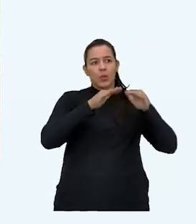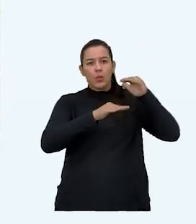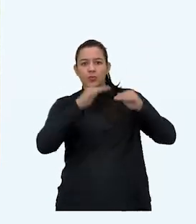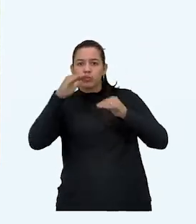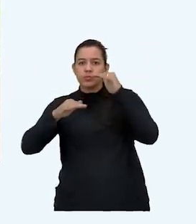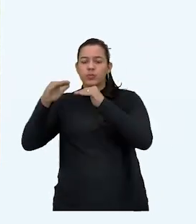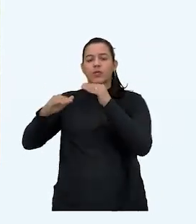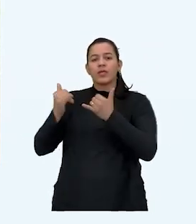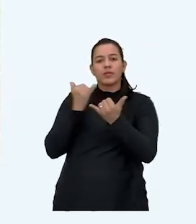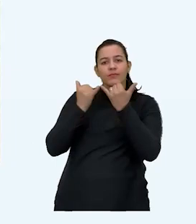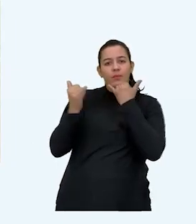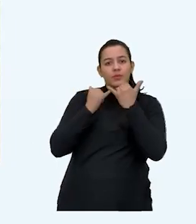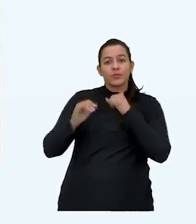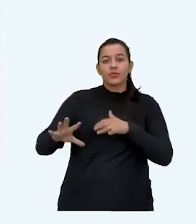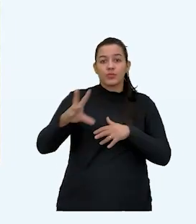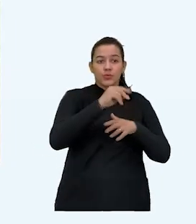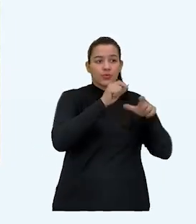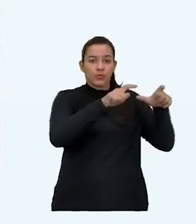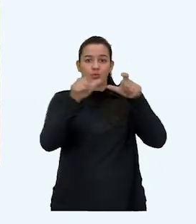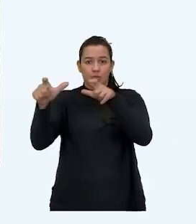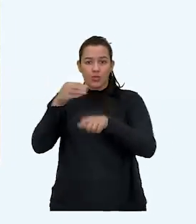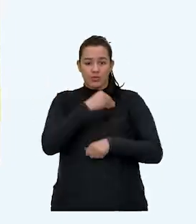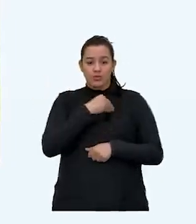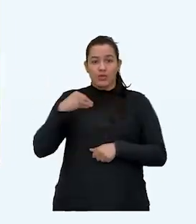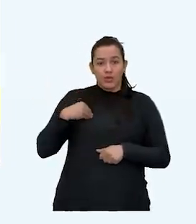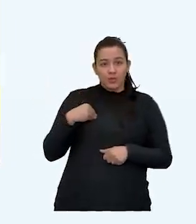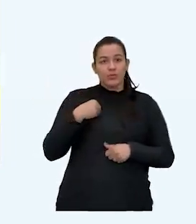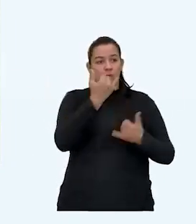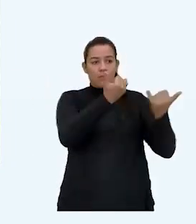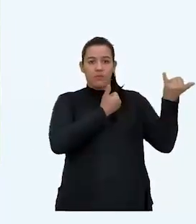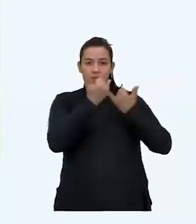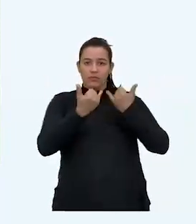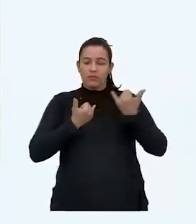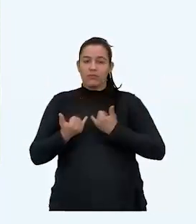de informações provenientes de postos de saúde e comunidades.